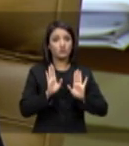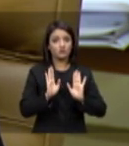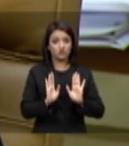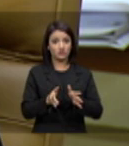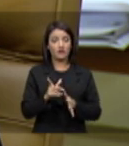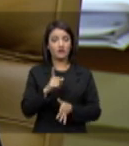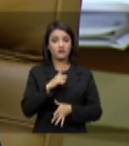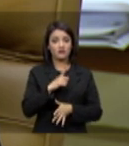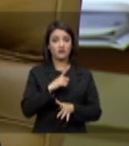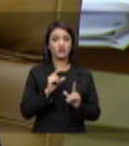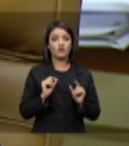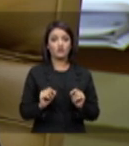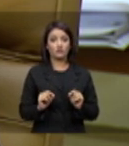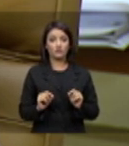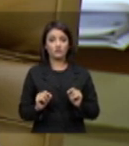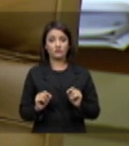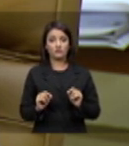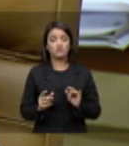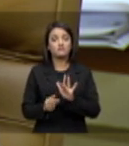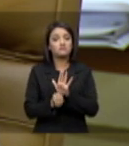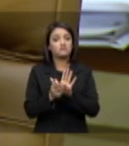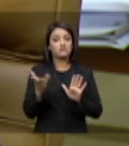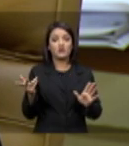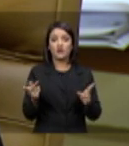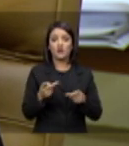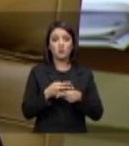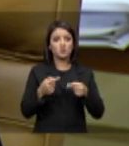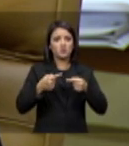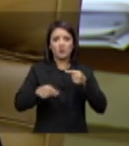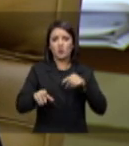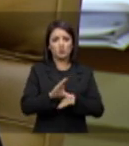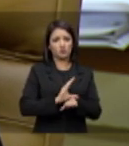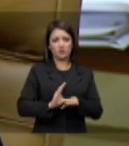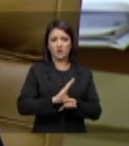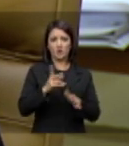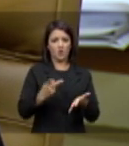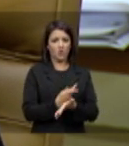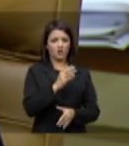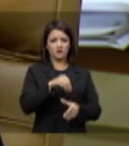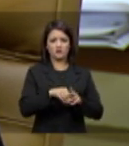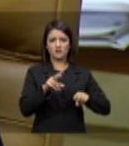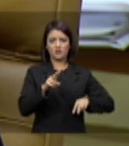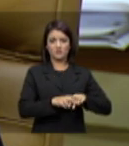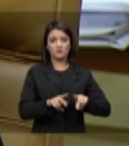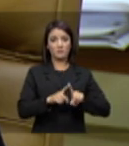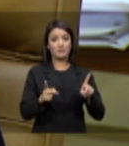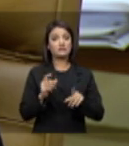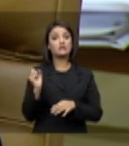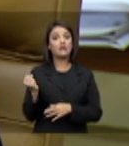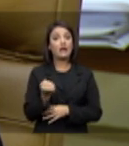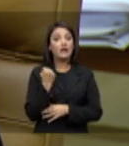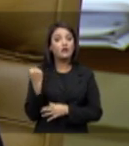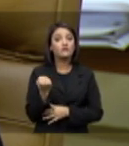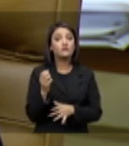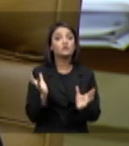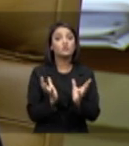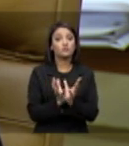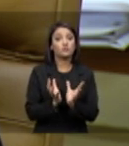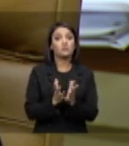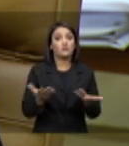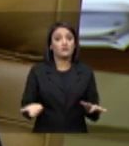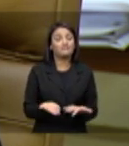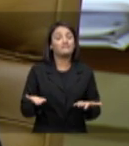declarar o estado de coisas inconstitucional e claro que a gravidade neste neste grupo é muito